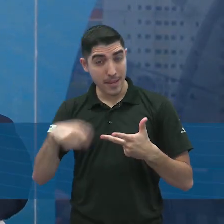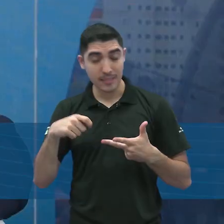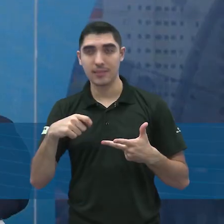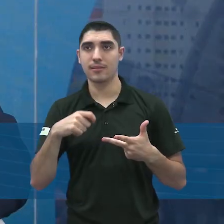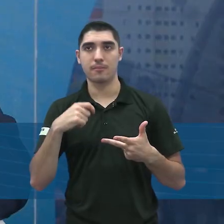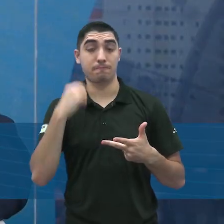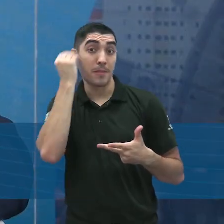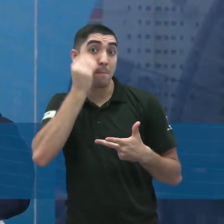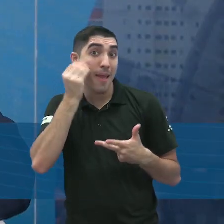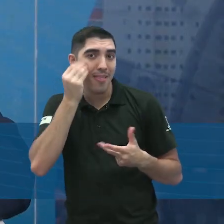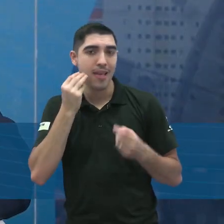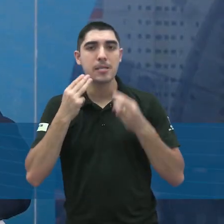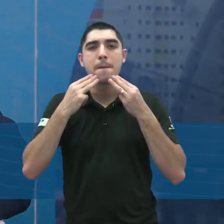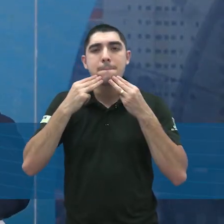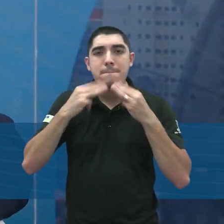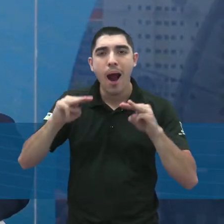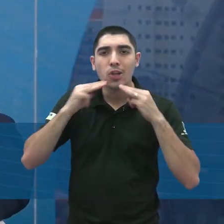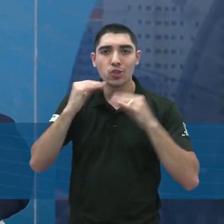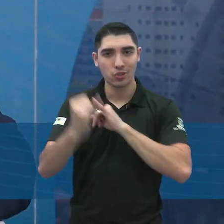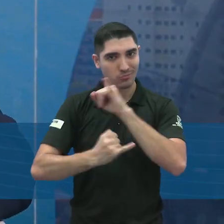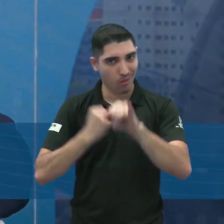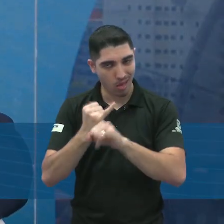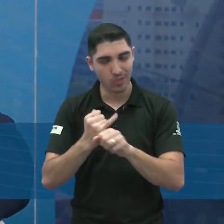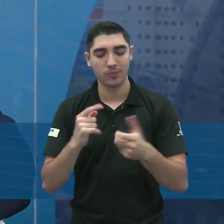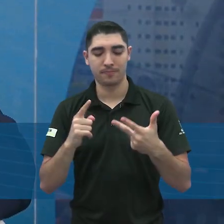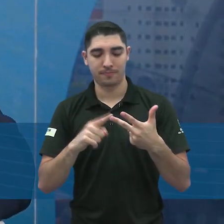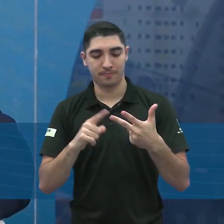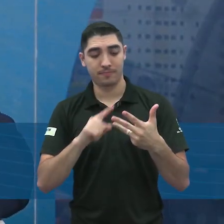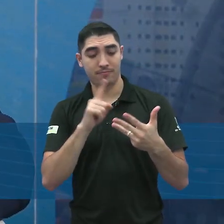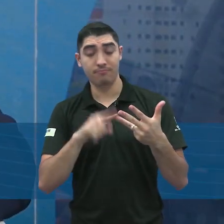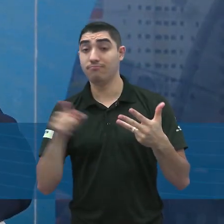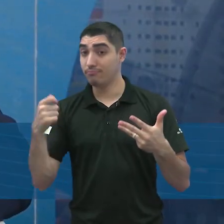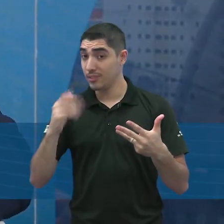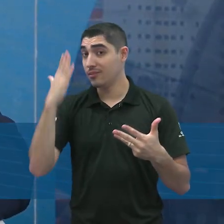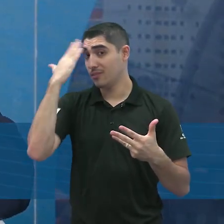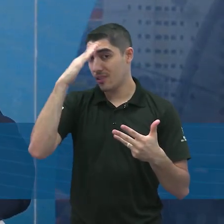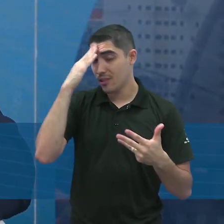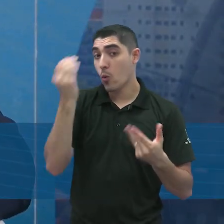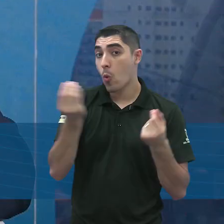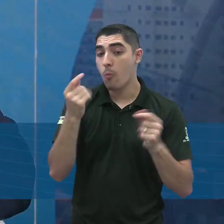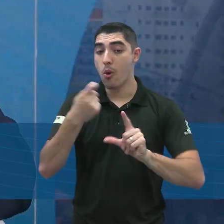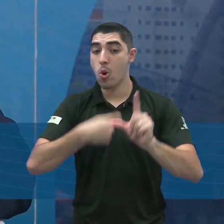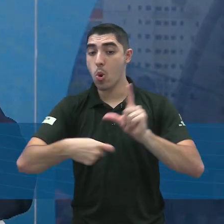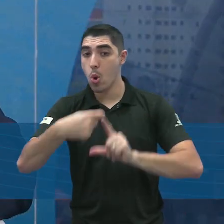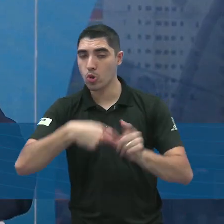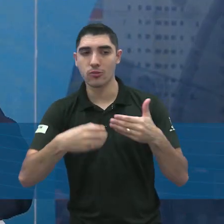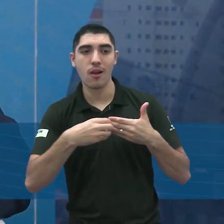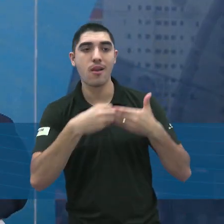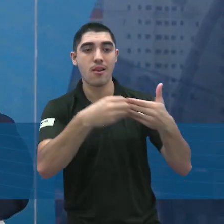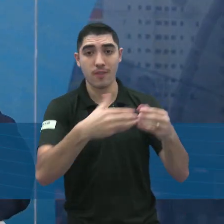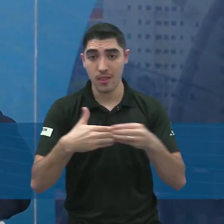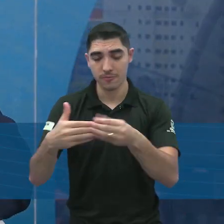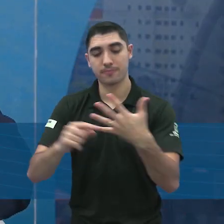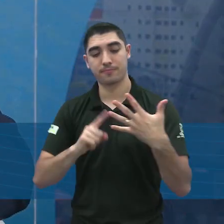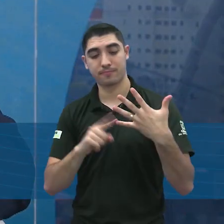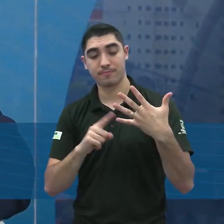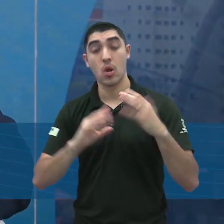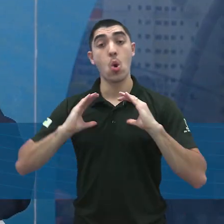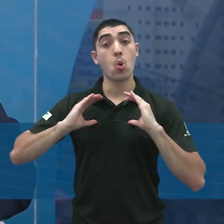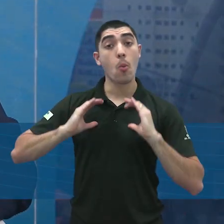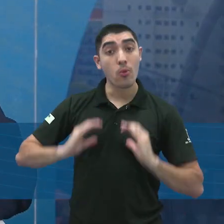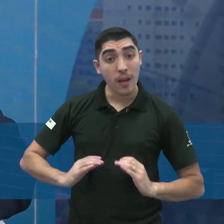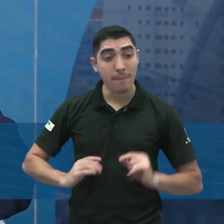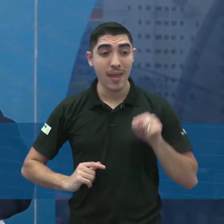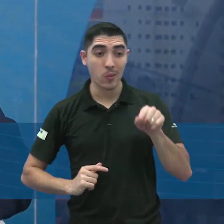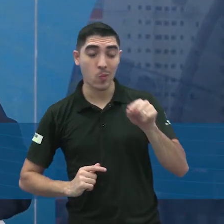especialista em marketing digital, ele precisa entender de logística, ele precisa entender de comportamento do